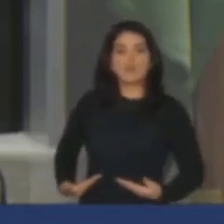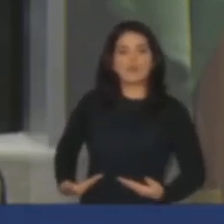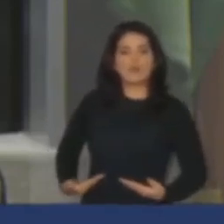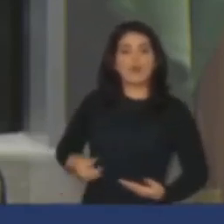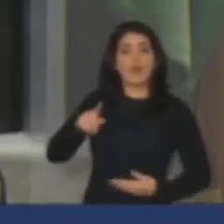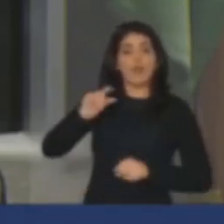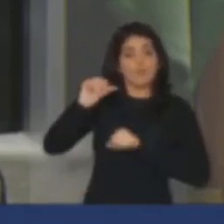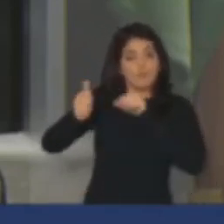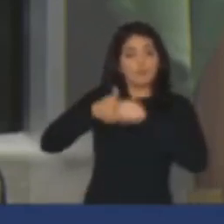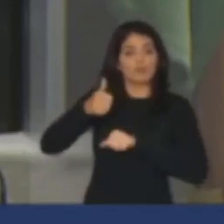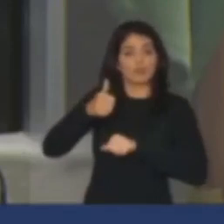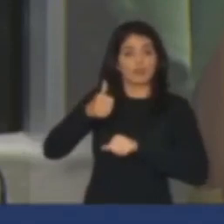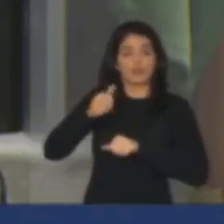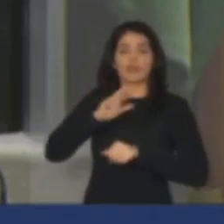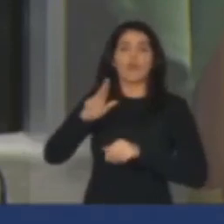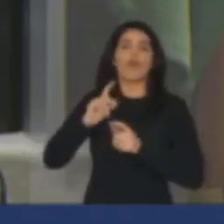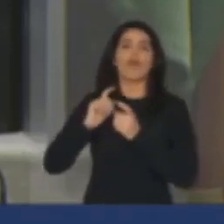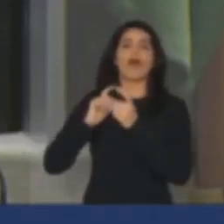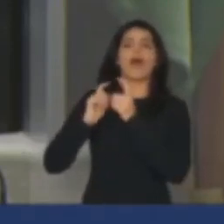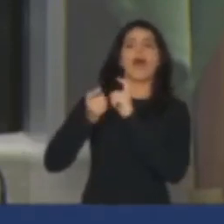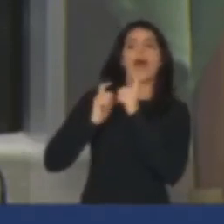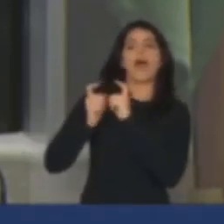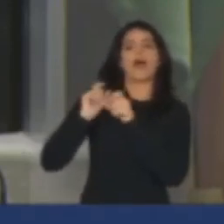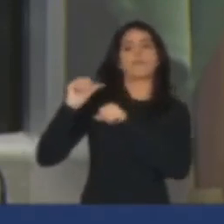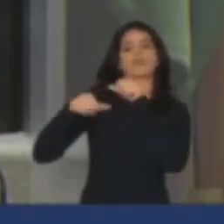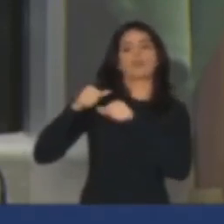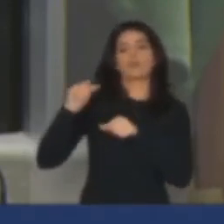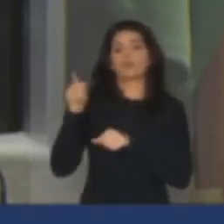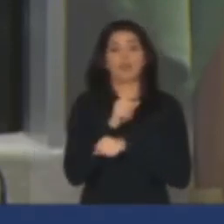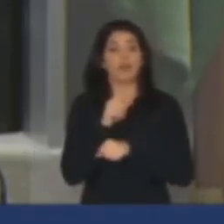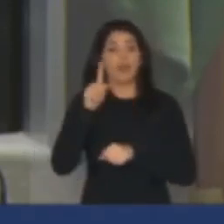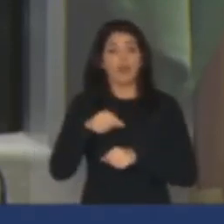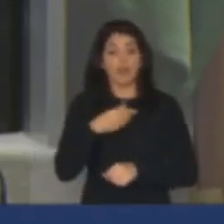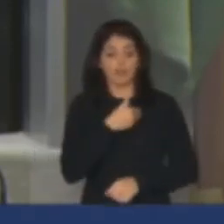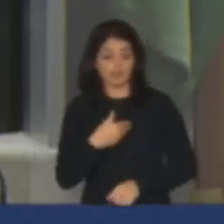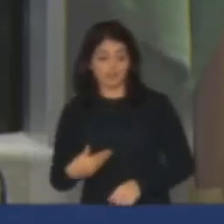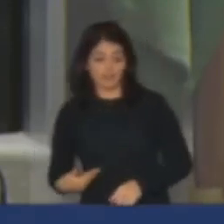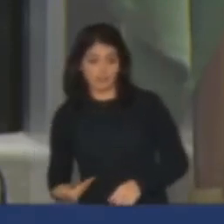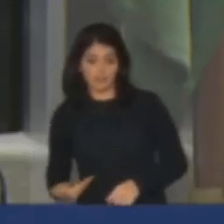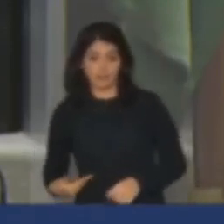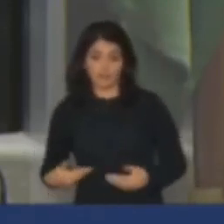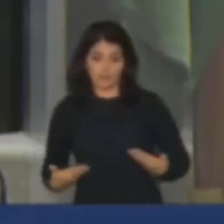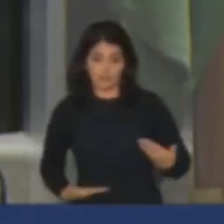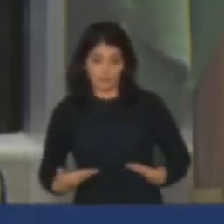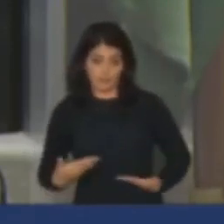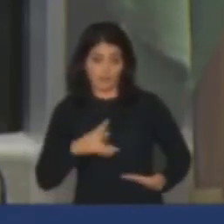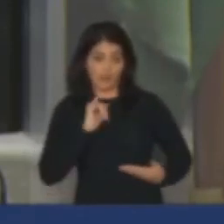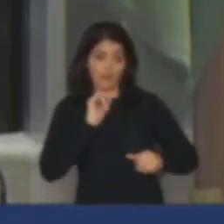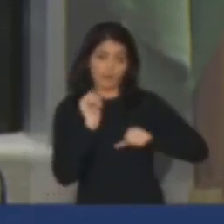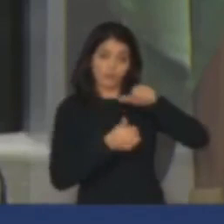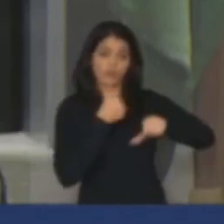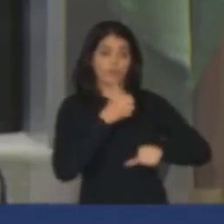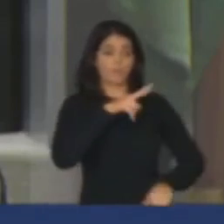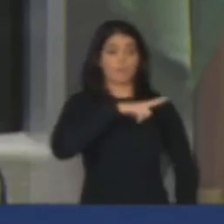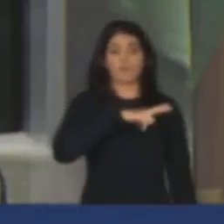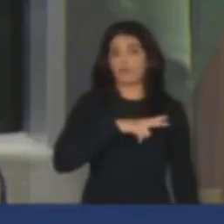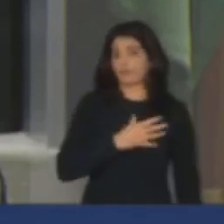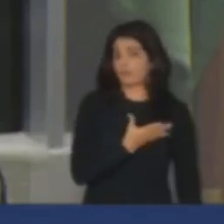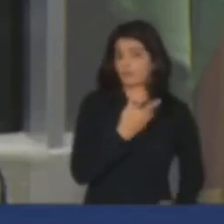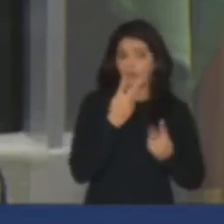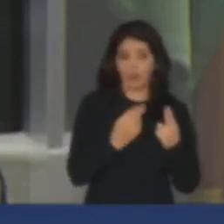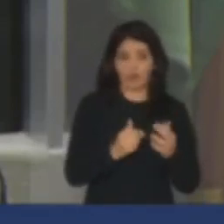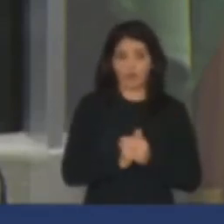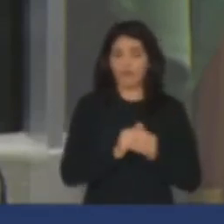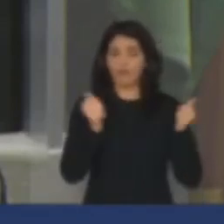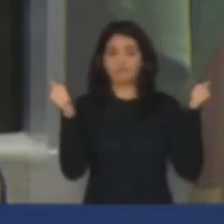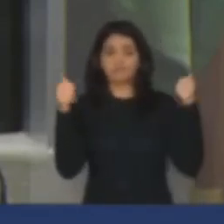reforma administrativa. É a privatização da prestação de serviço e a precarização do